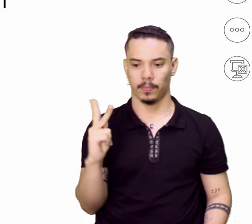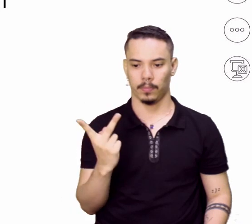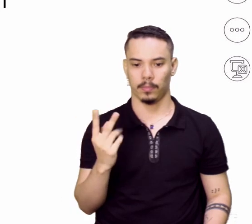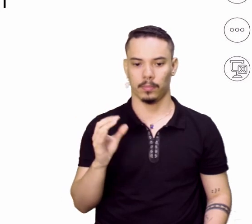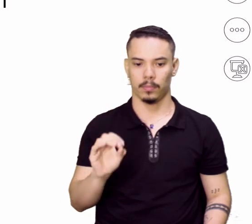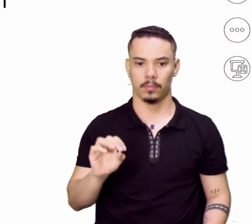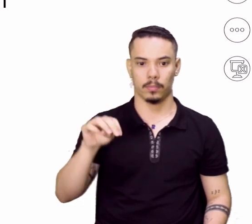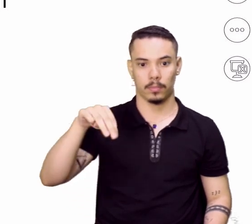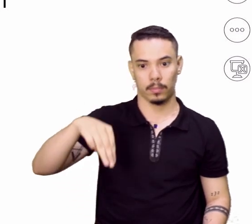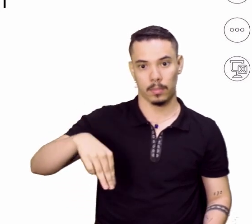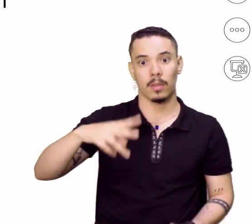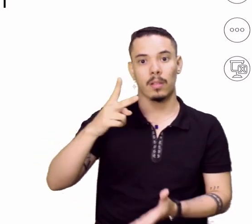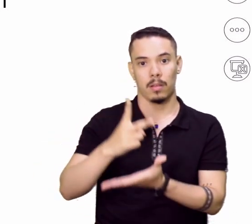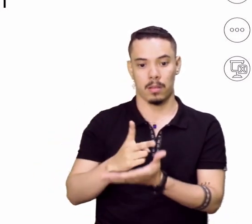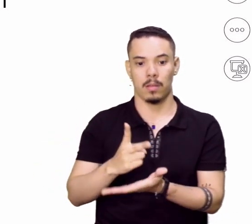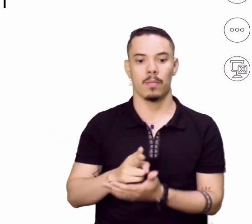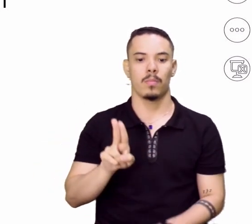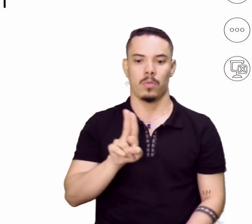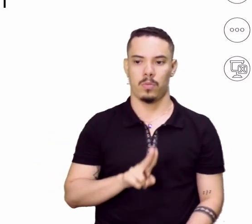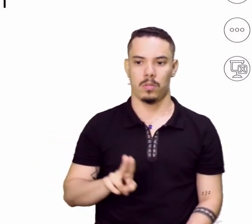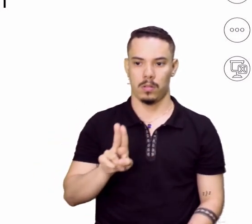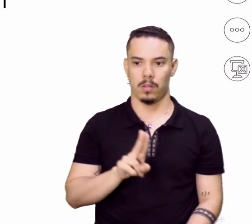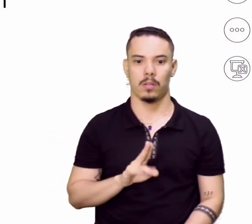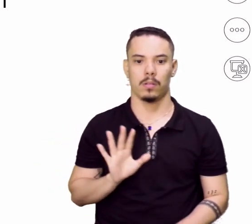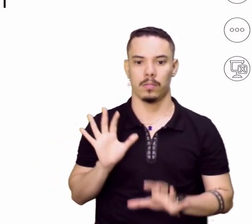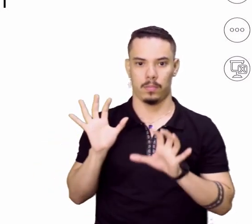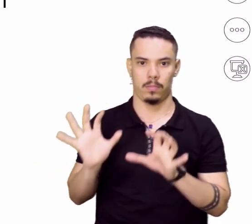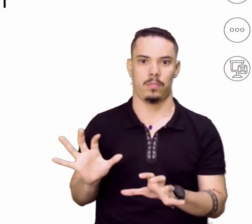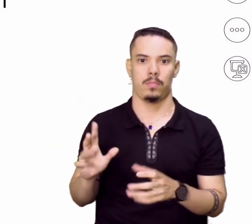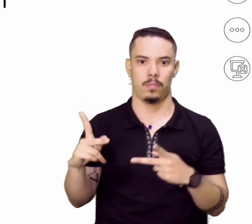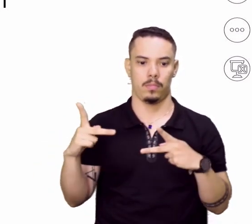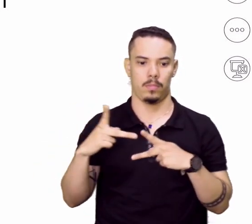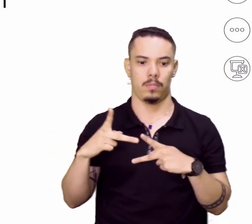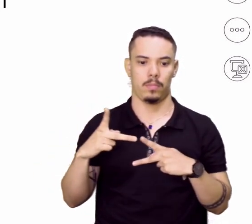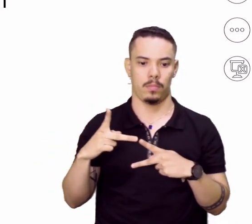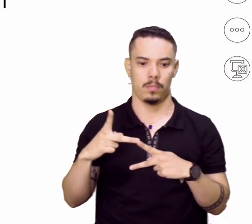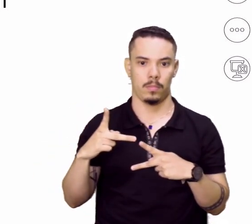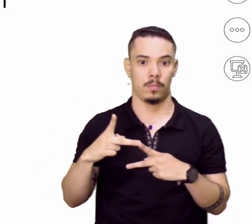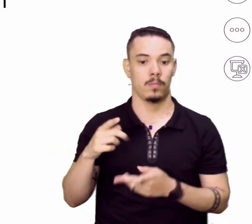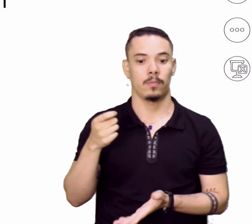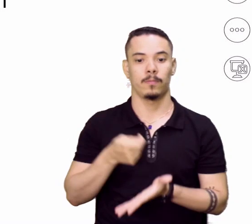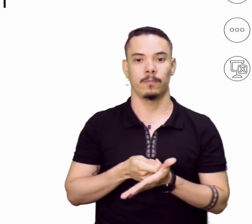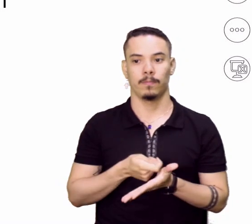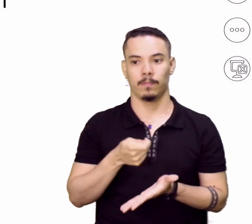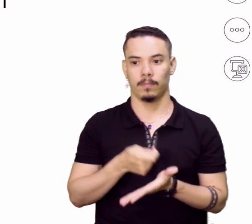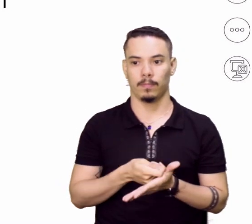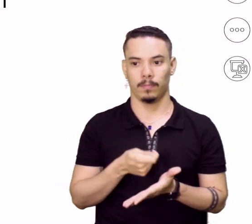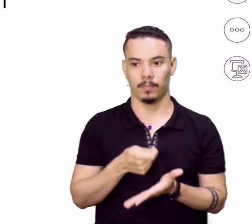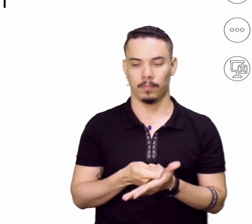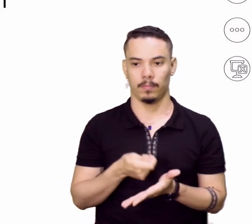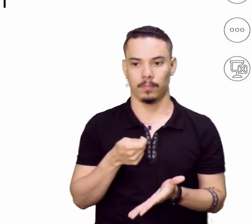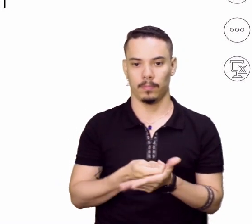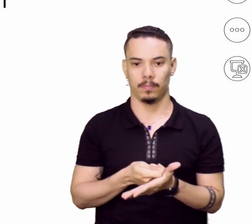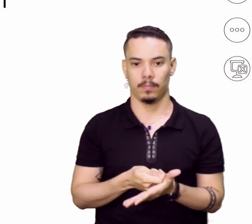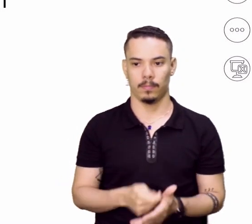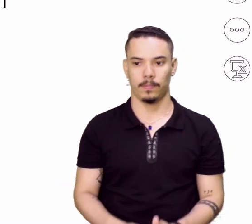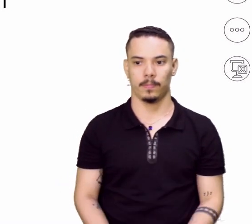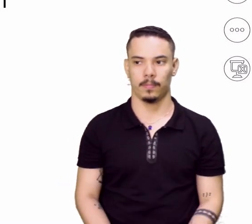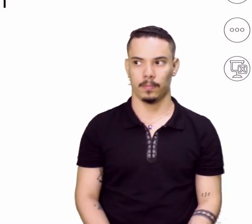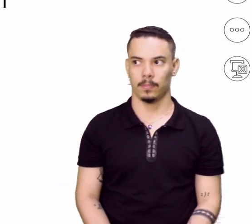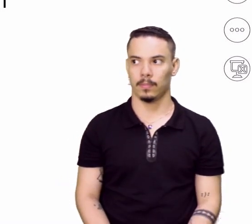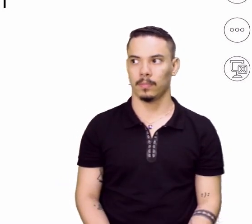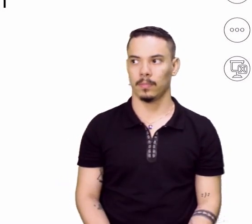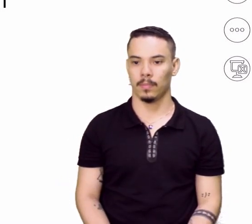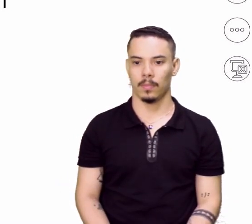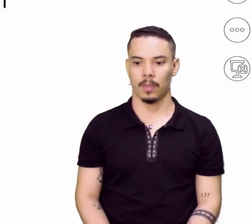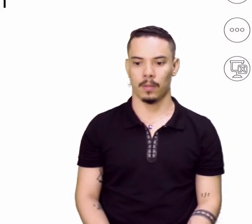ser usado depois de uma preposição. É obrigatório. Tudo bem?